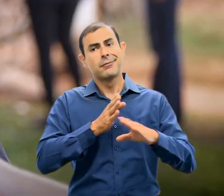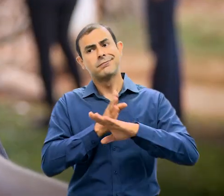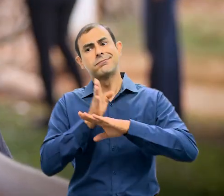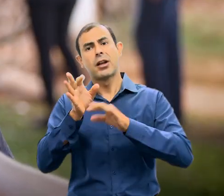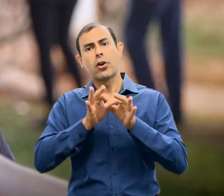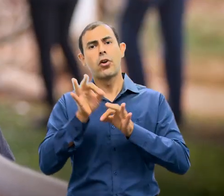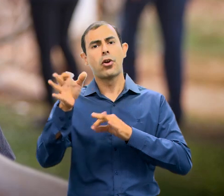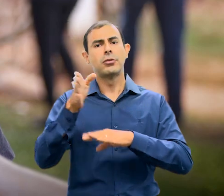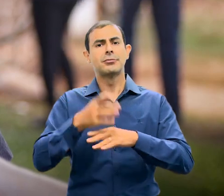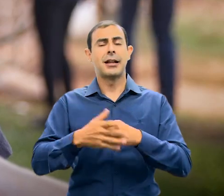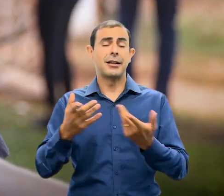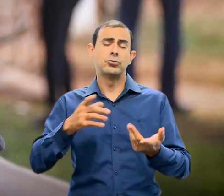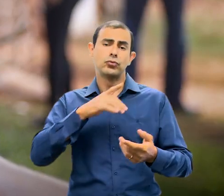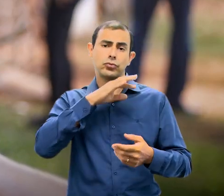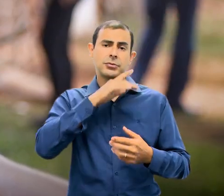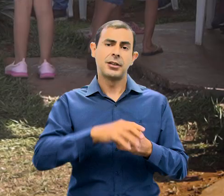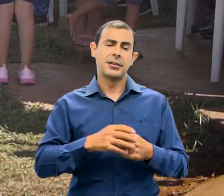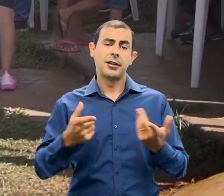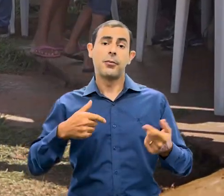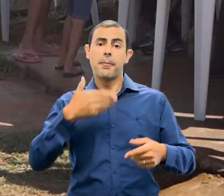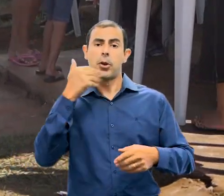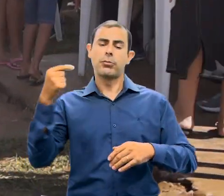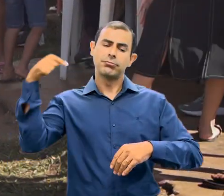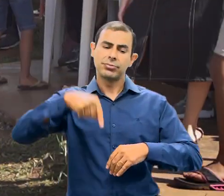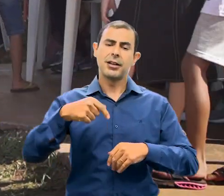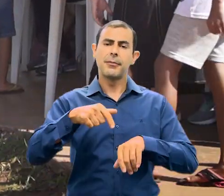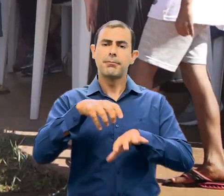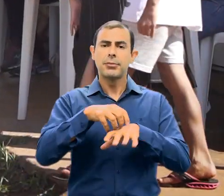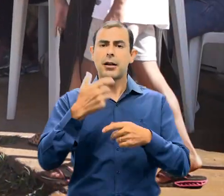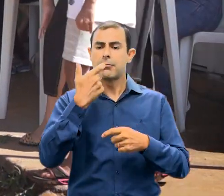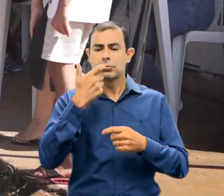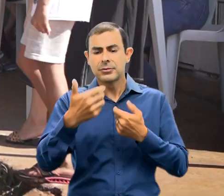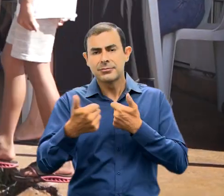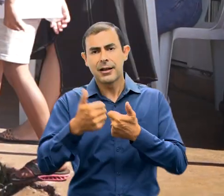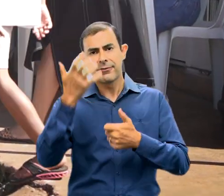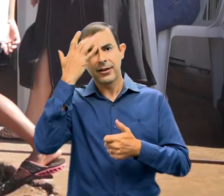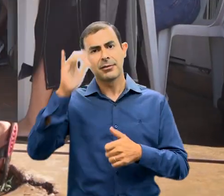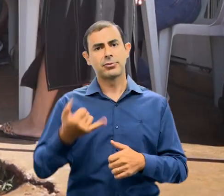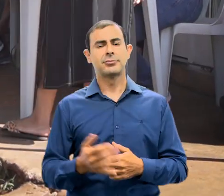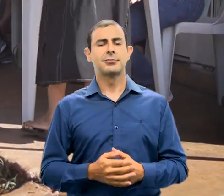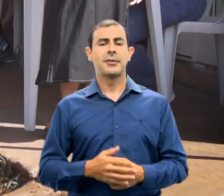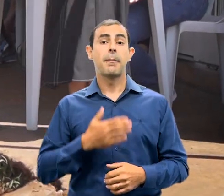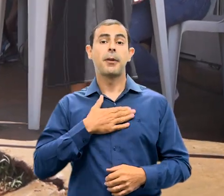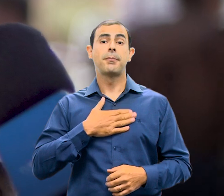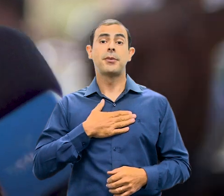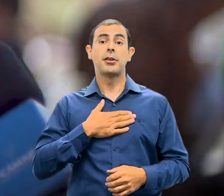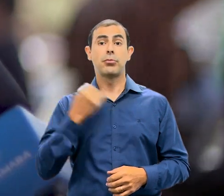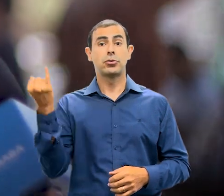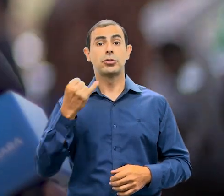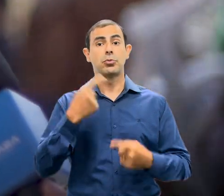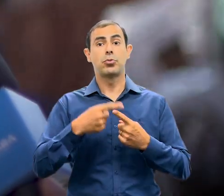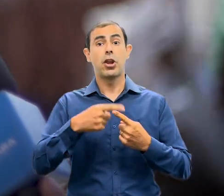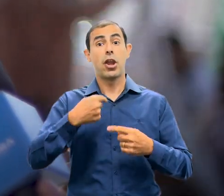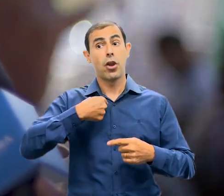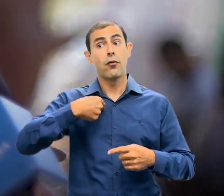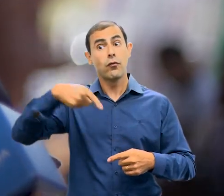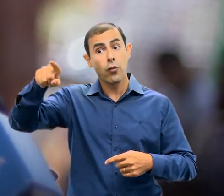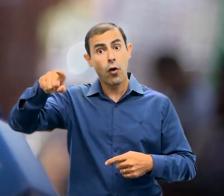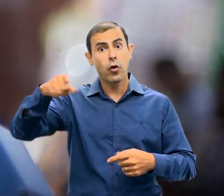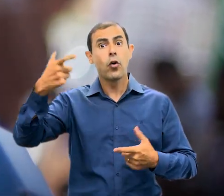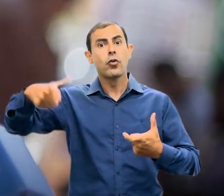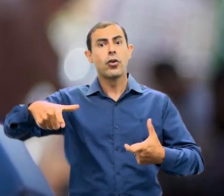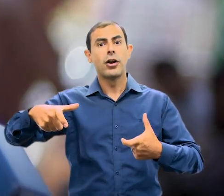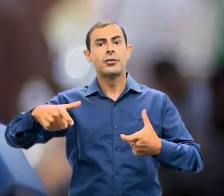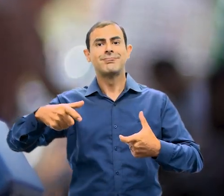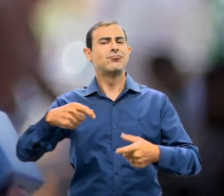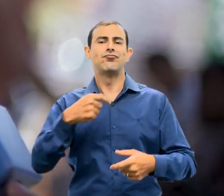para ter esse tipo de atendimento. Então é maravilhoso que tenha vindo até aqui para a gente poder aproveitar. Para mim é muito importante, porque se fosse para me locomover